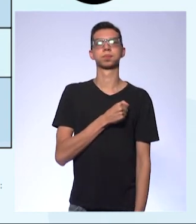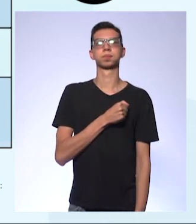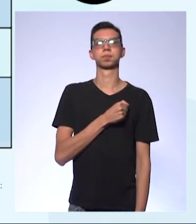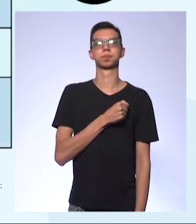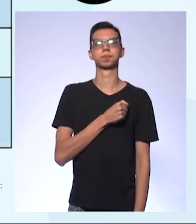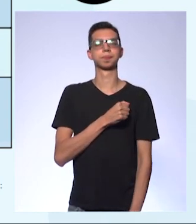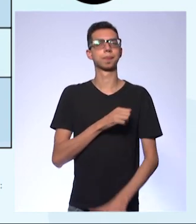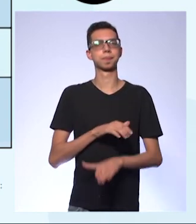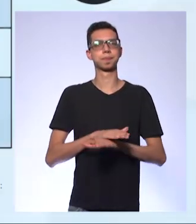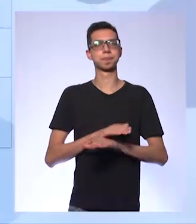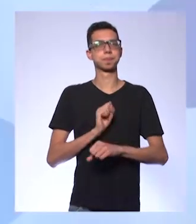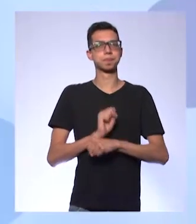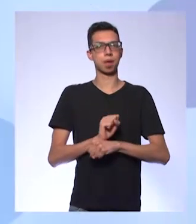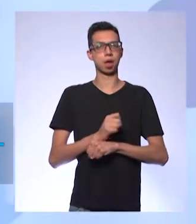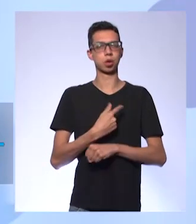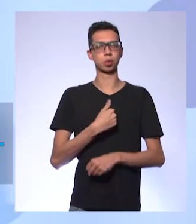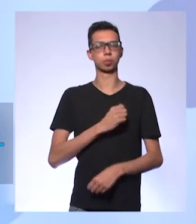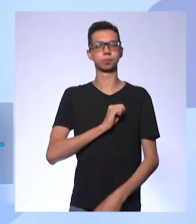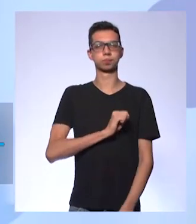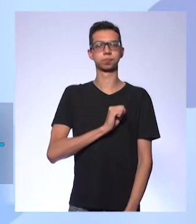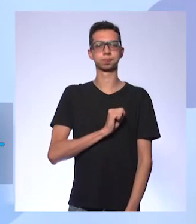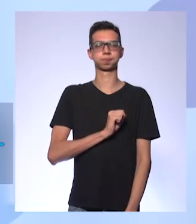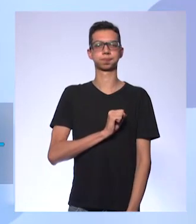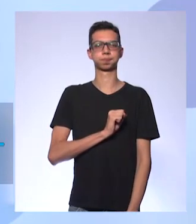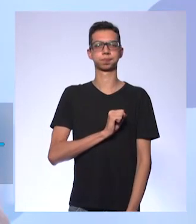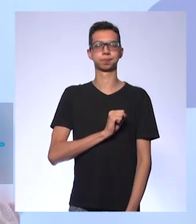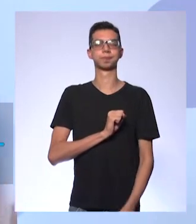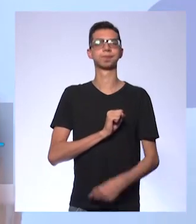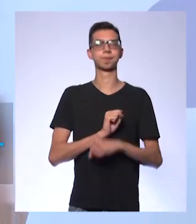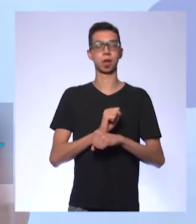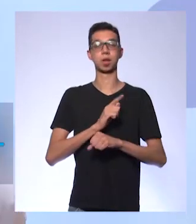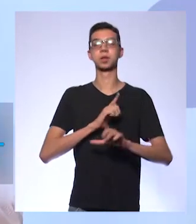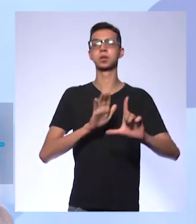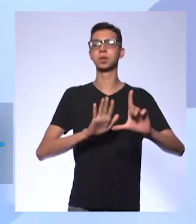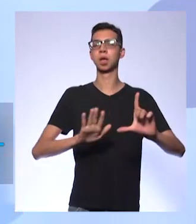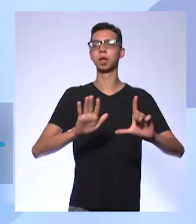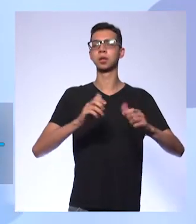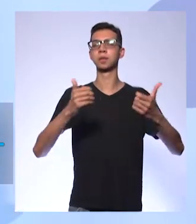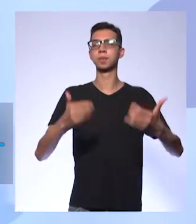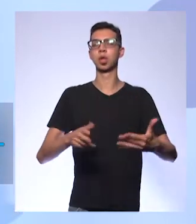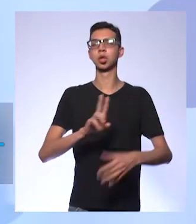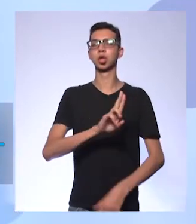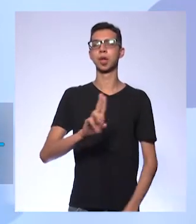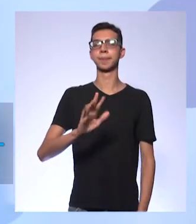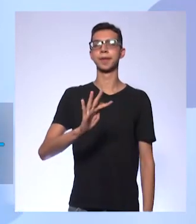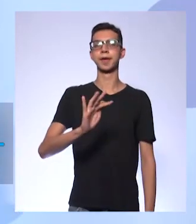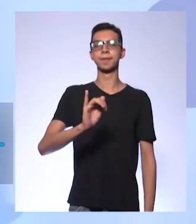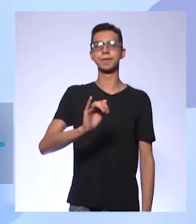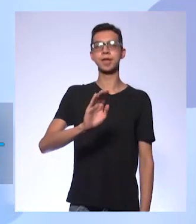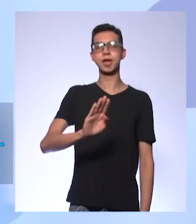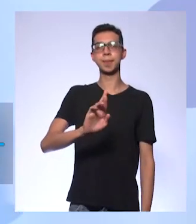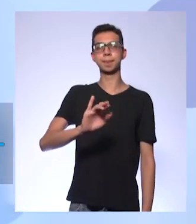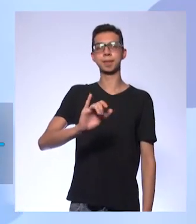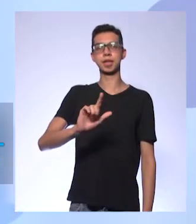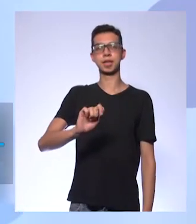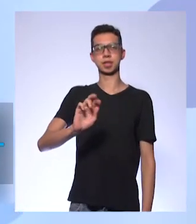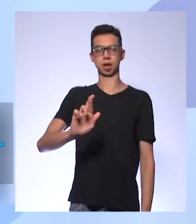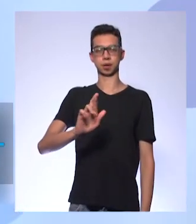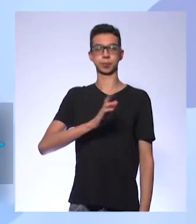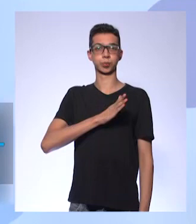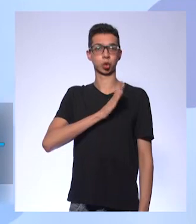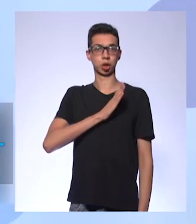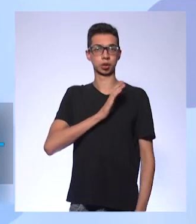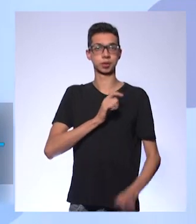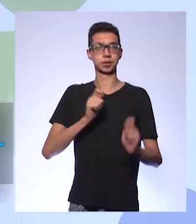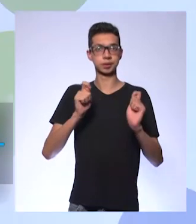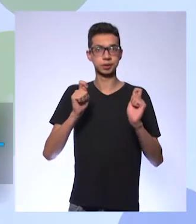tem um trecho ali no nosso slide que fala de fibrilar o coração, né? Uma corrente bem baixinha já é capaz de fazer isso. De